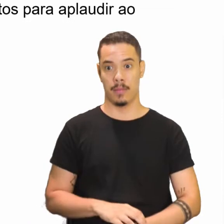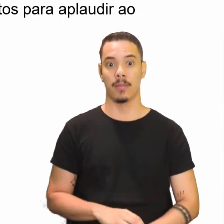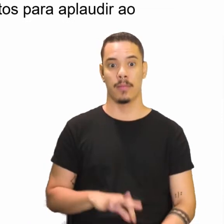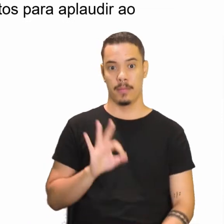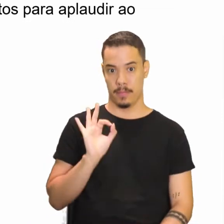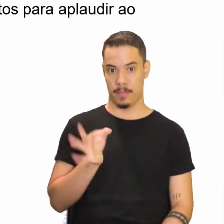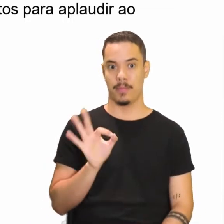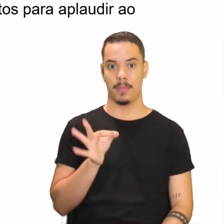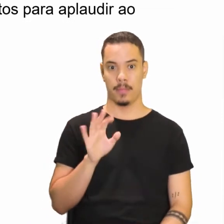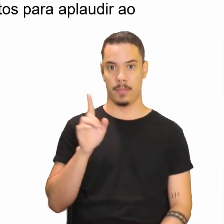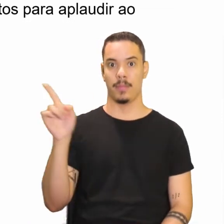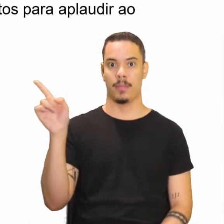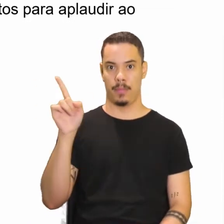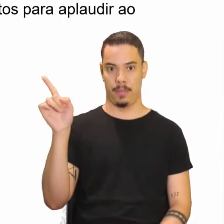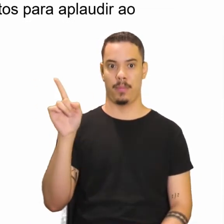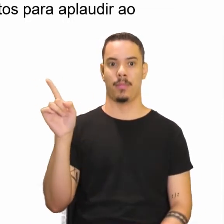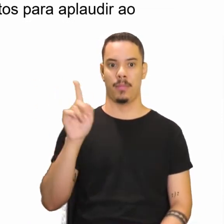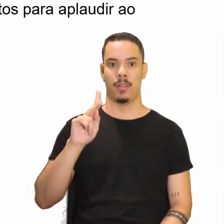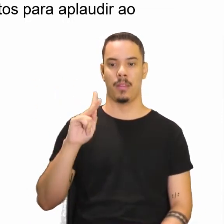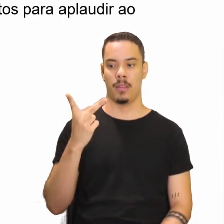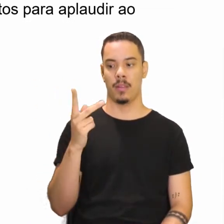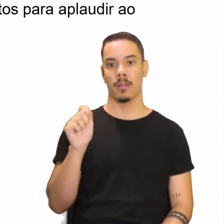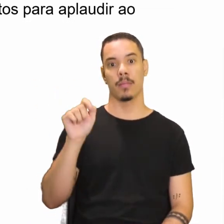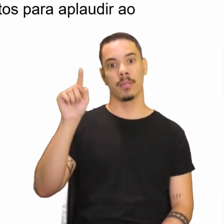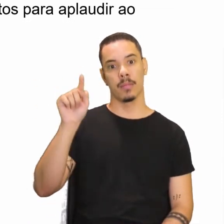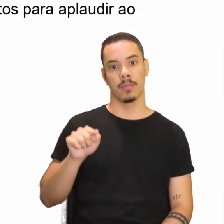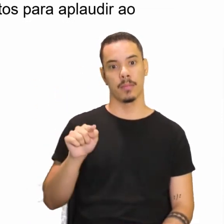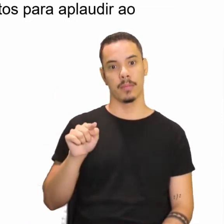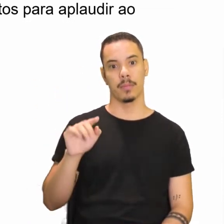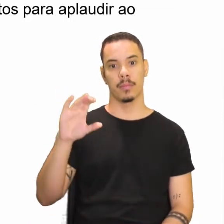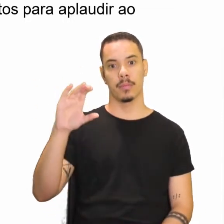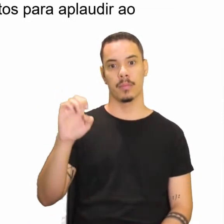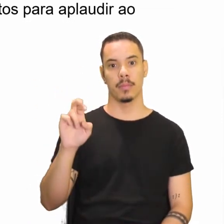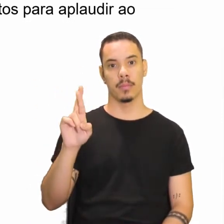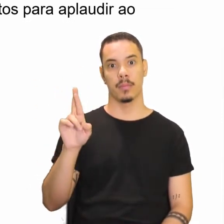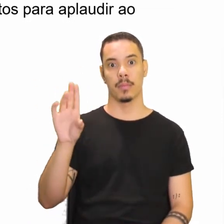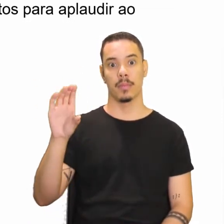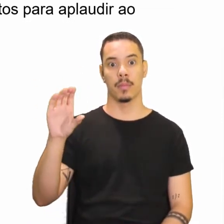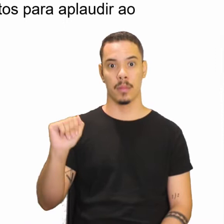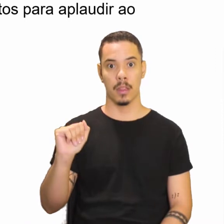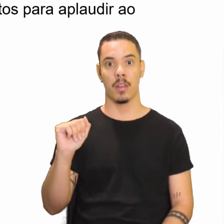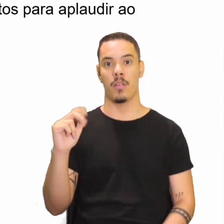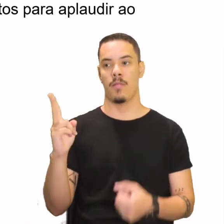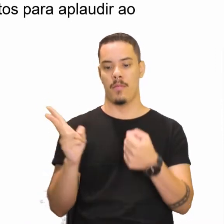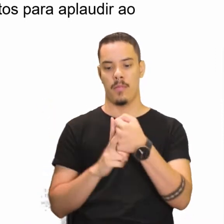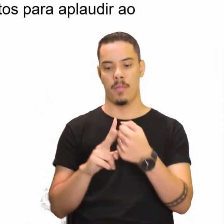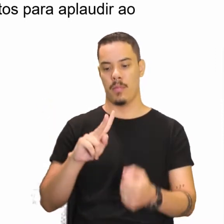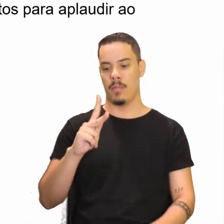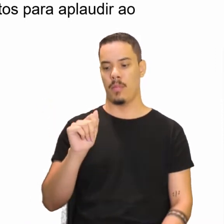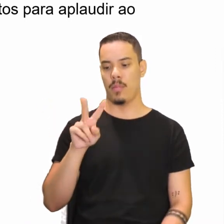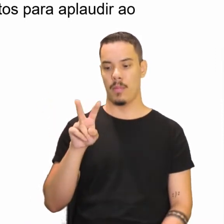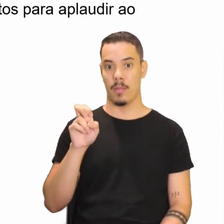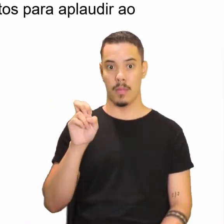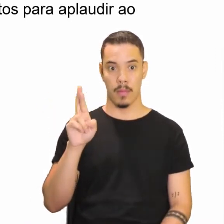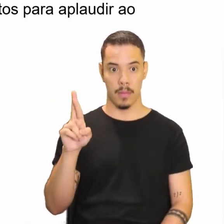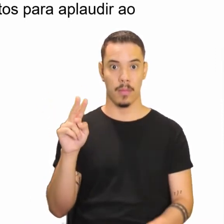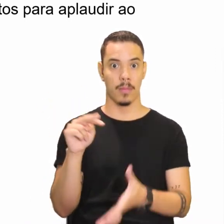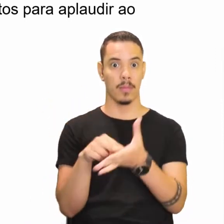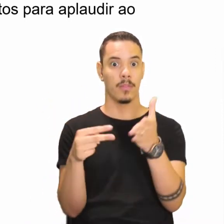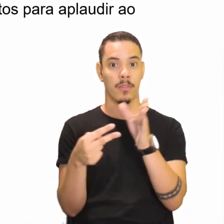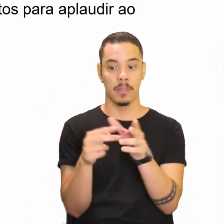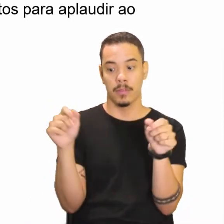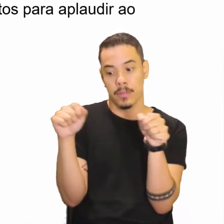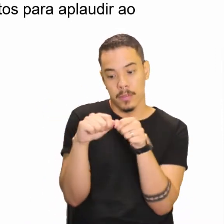Acerca, quer dizer, acerca com H, do verbo haver, que, faz, né,